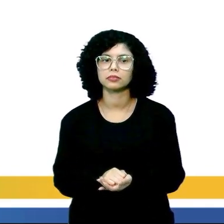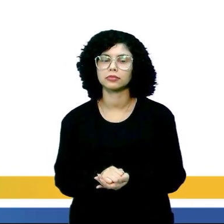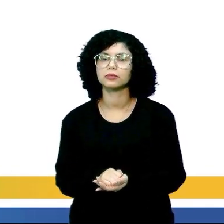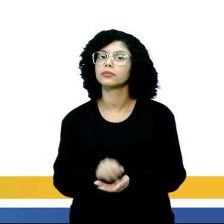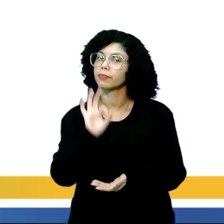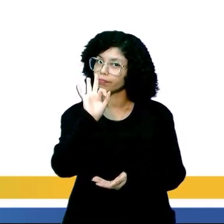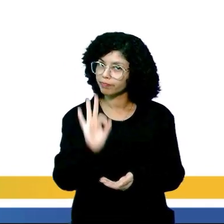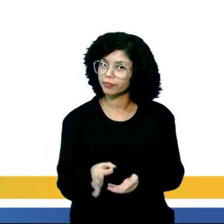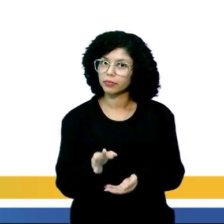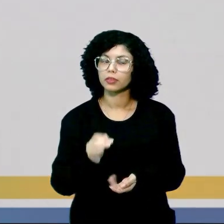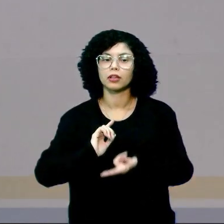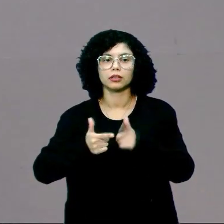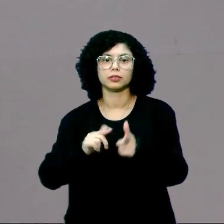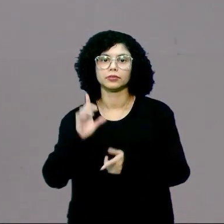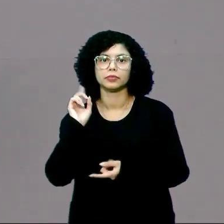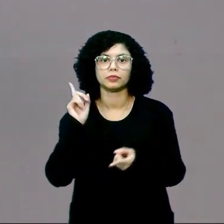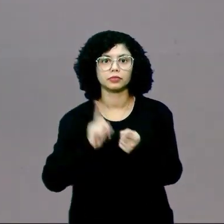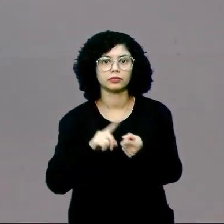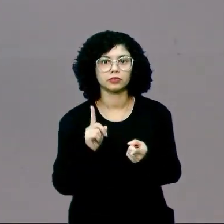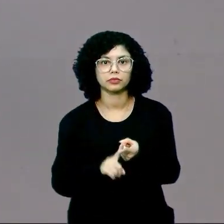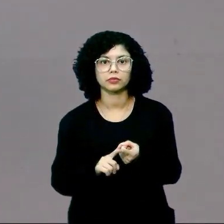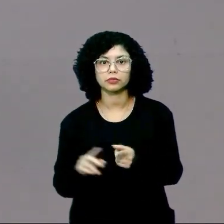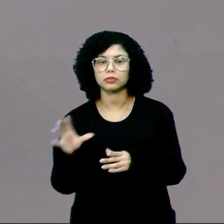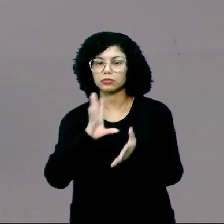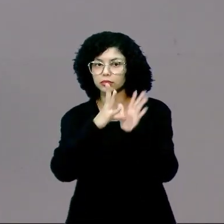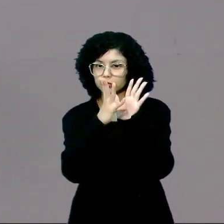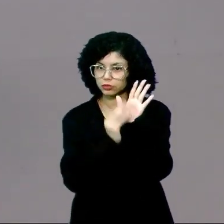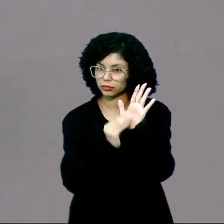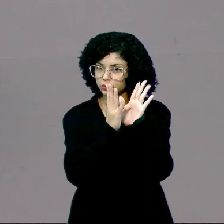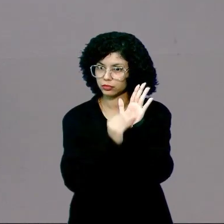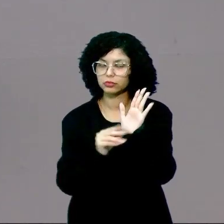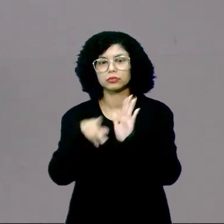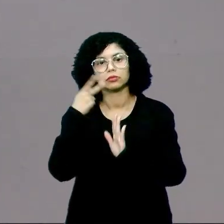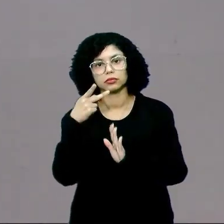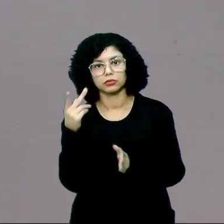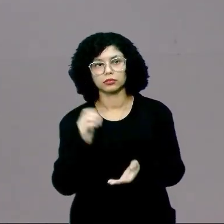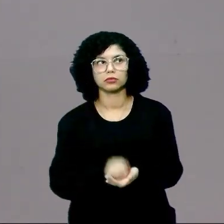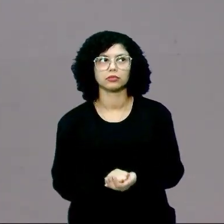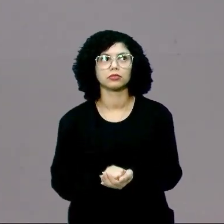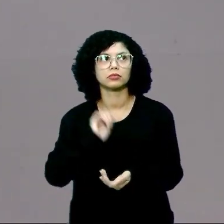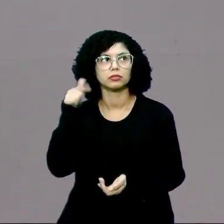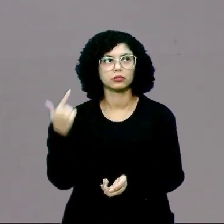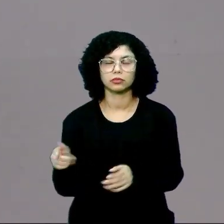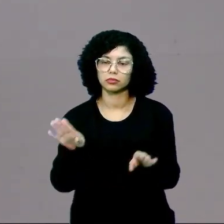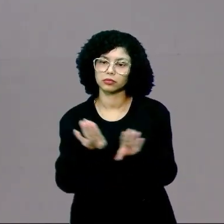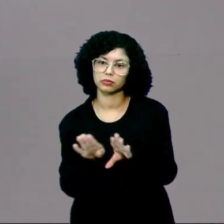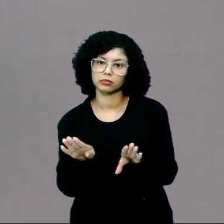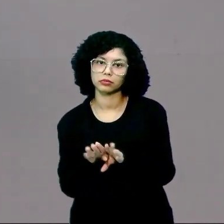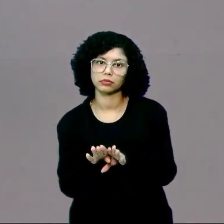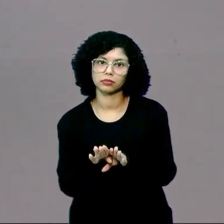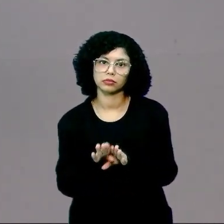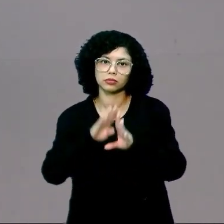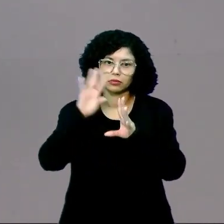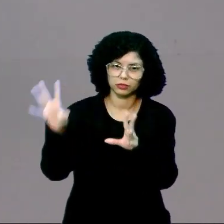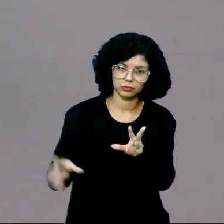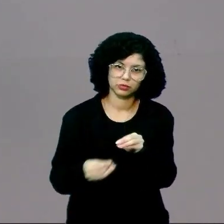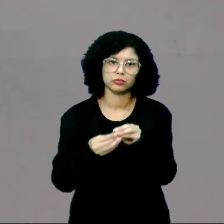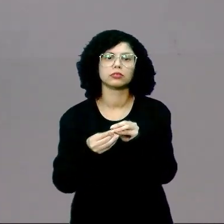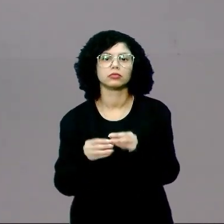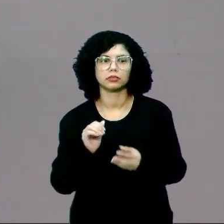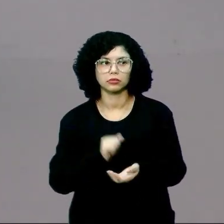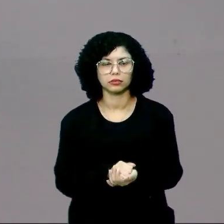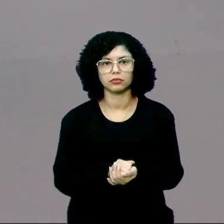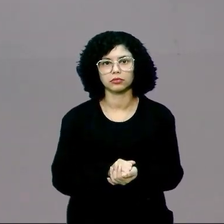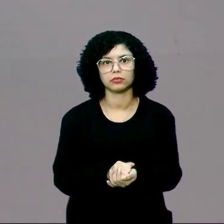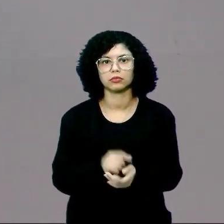Essa é a nossa alternativa correta. Por quê? Porque é uma transcrição daquilo que ele falou. As outras, elas são muito complexas,